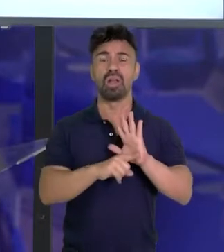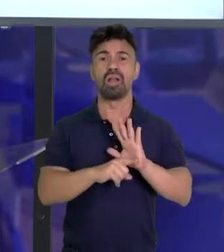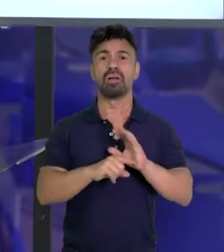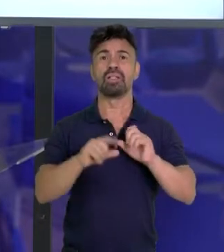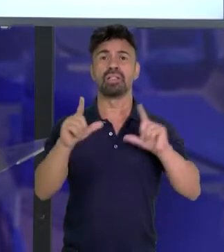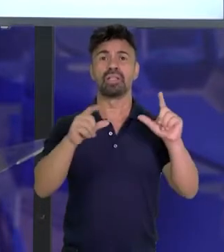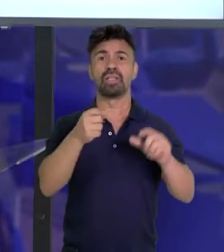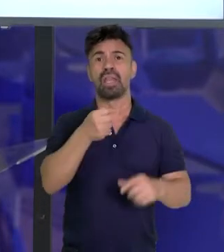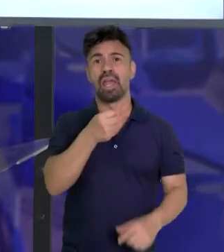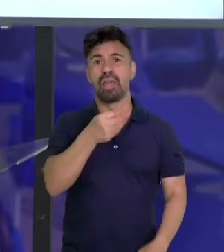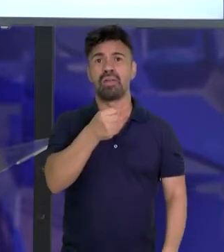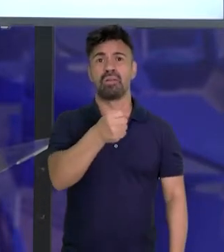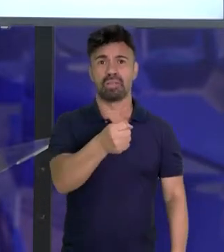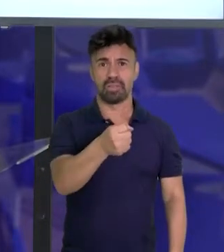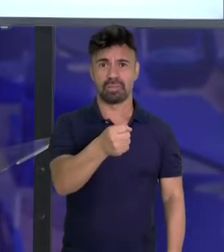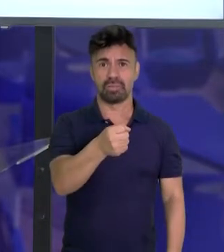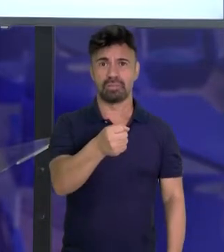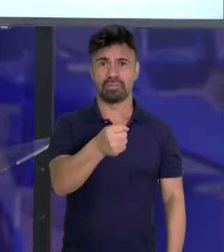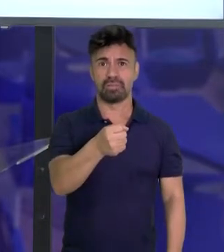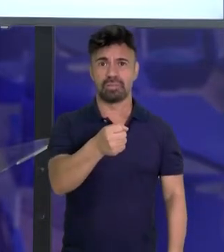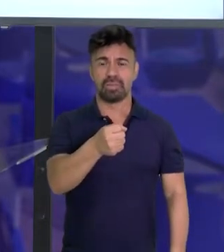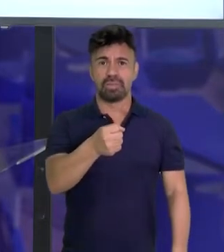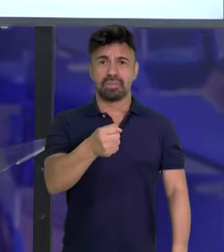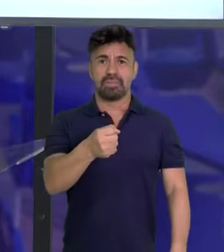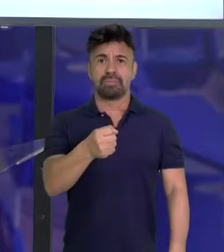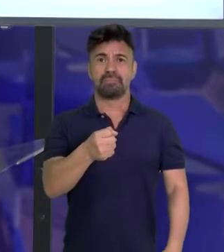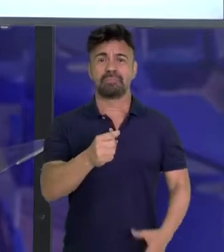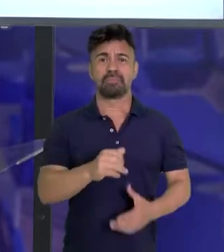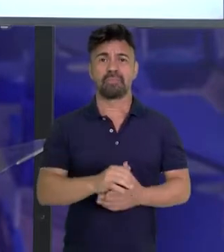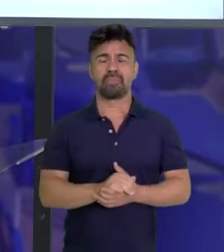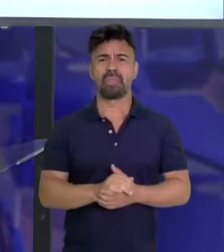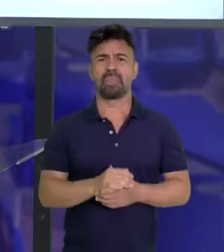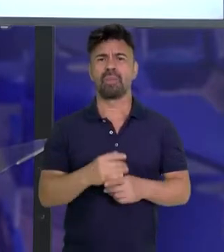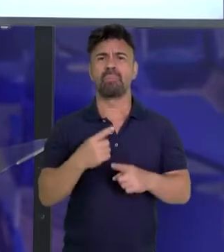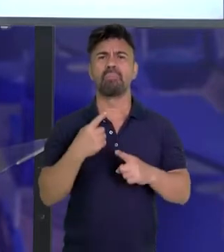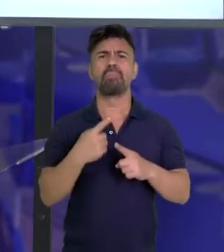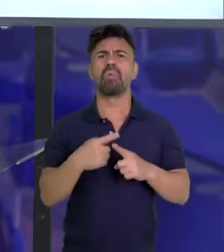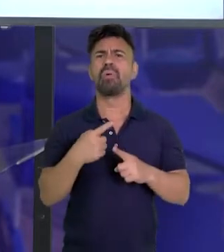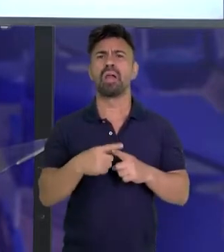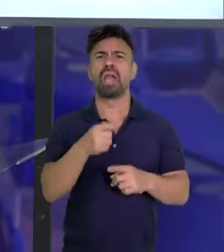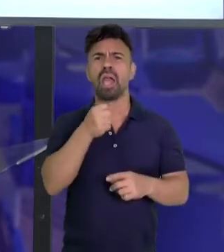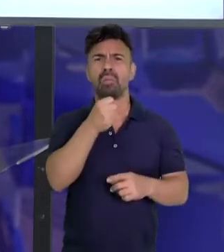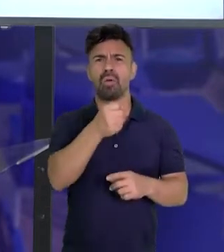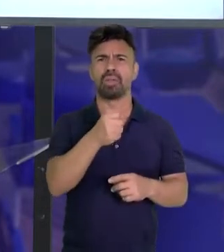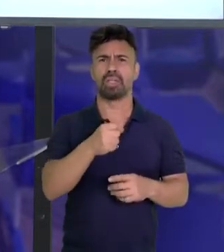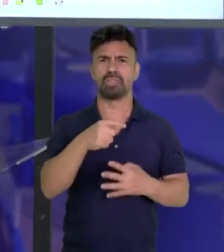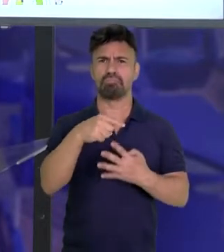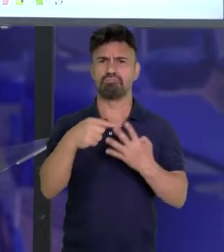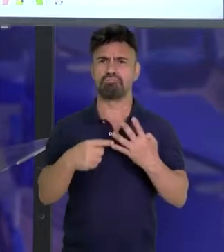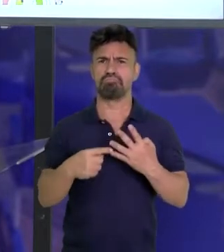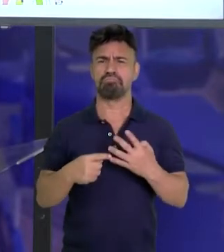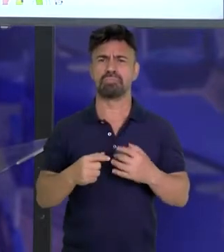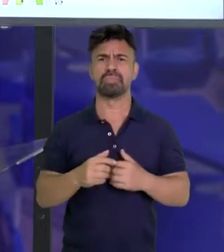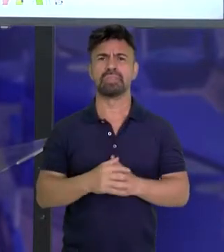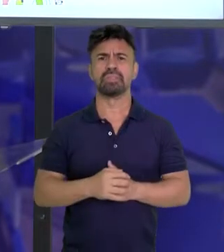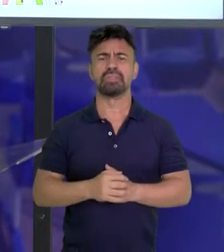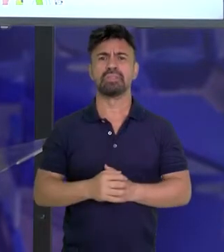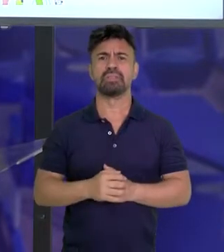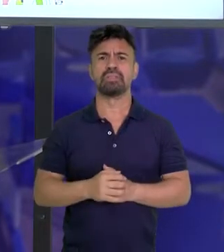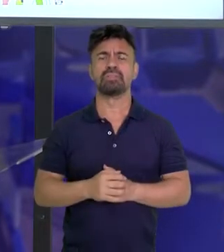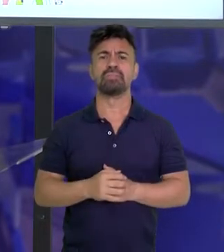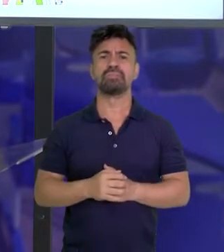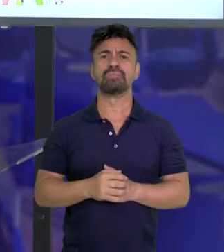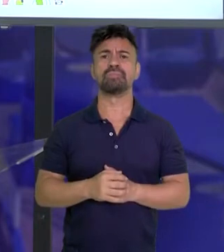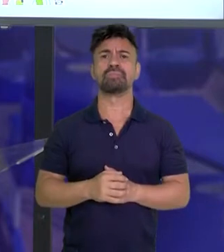de reportagem. Certo? Vocês vão entender o porquê disso já já. Mas vamos falar